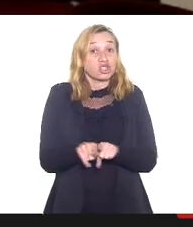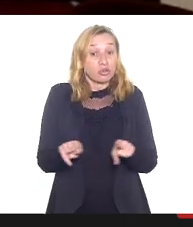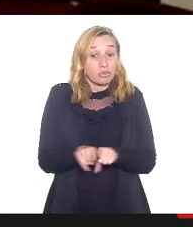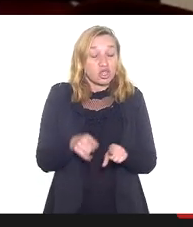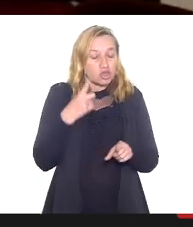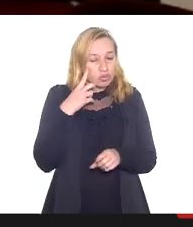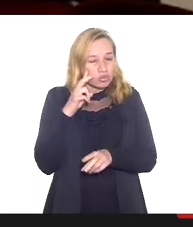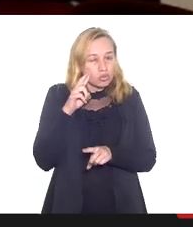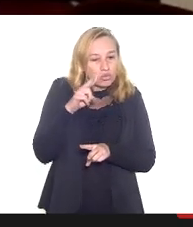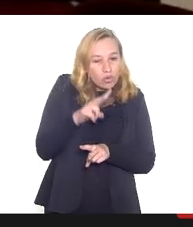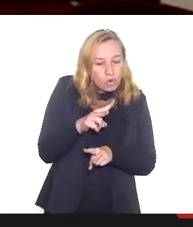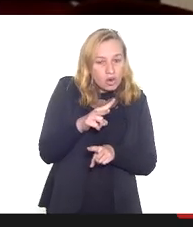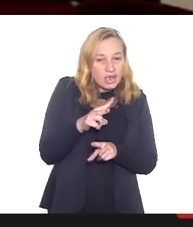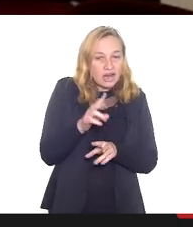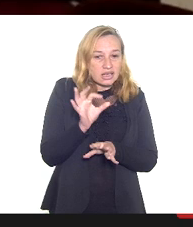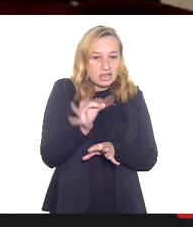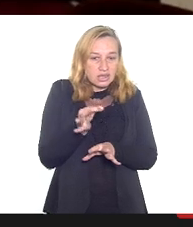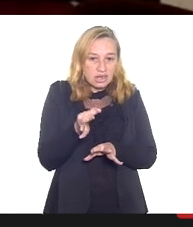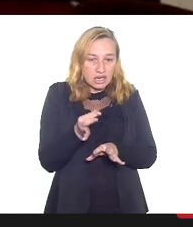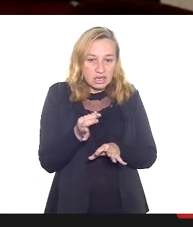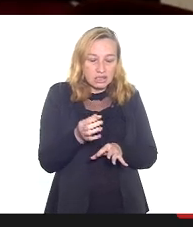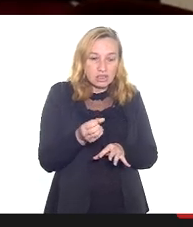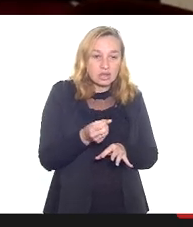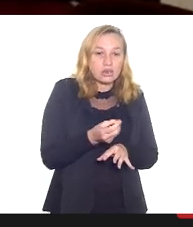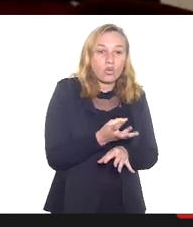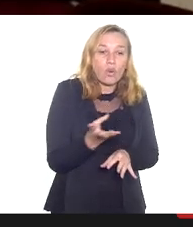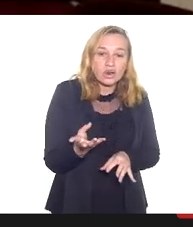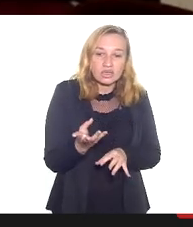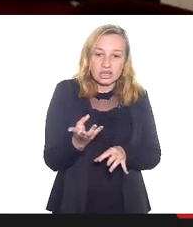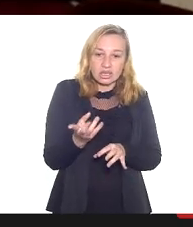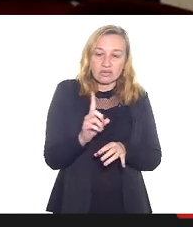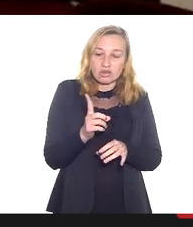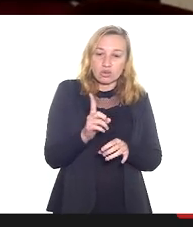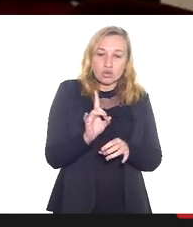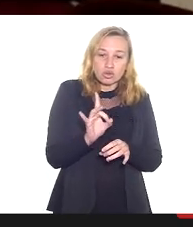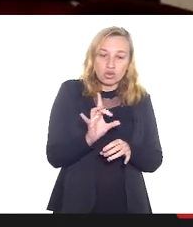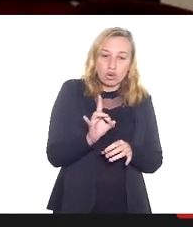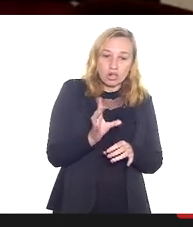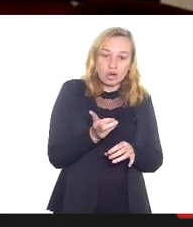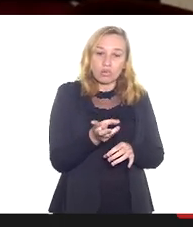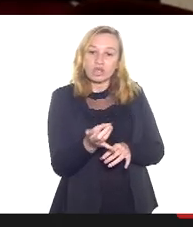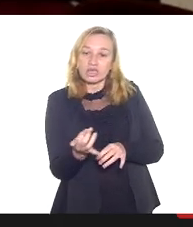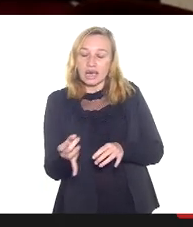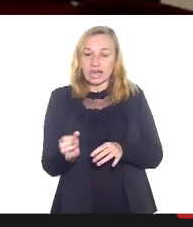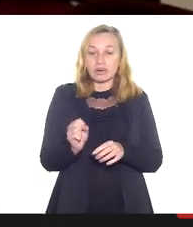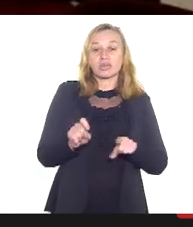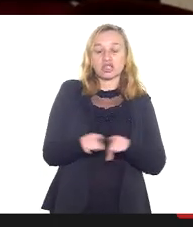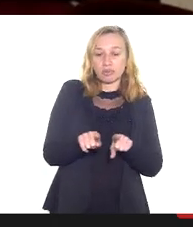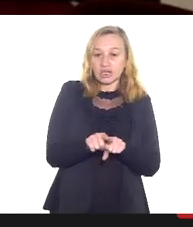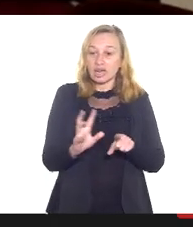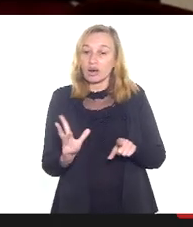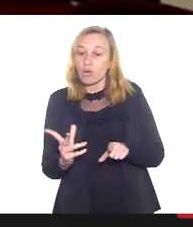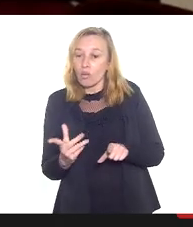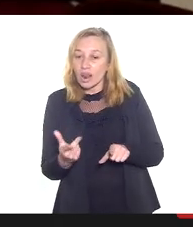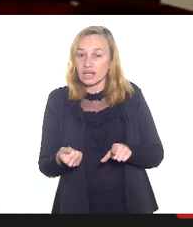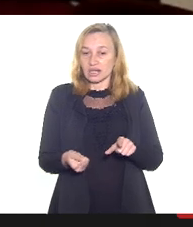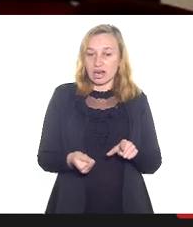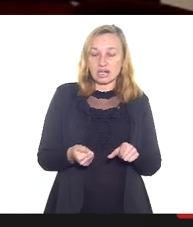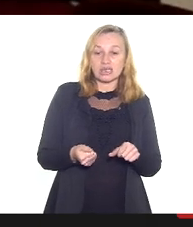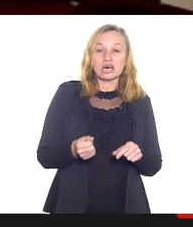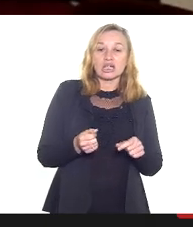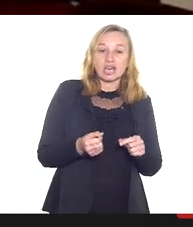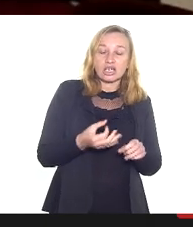com um olhar qualitativo, não só quantitativo. E aquelas alterações que foram sugeridas,